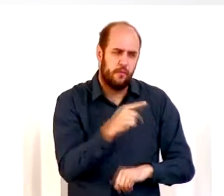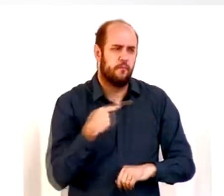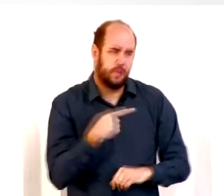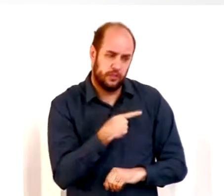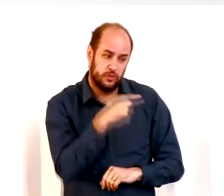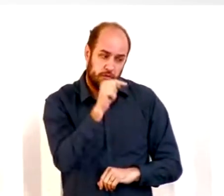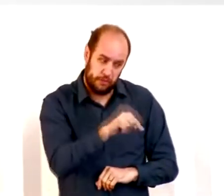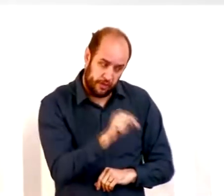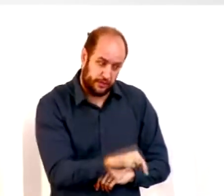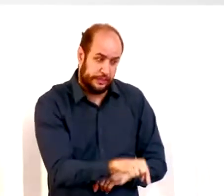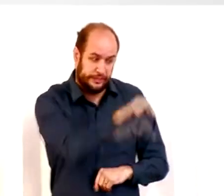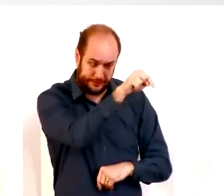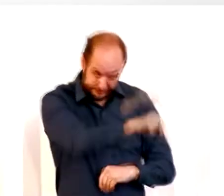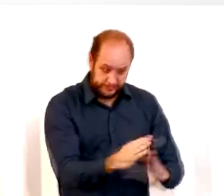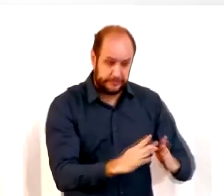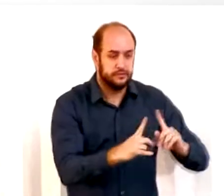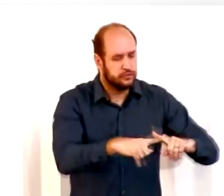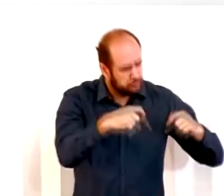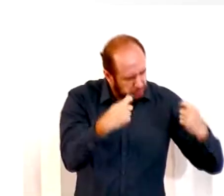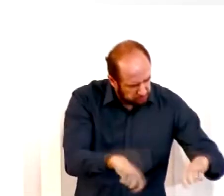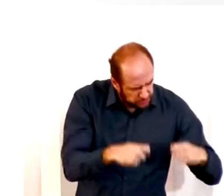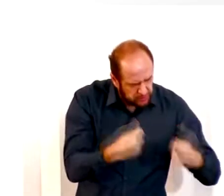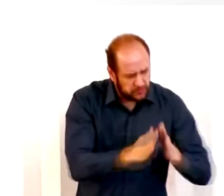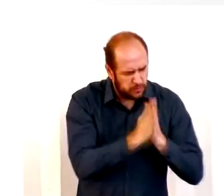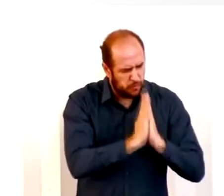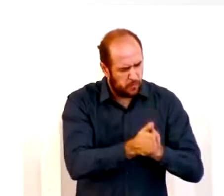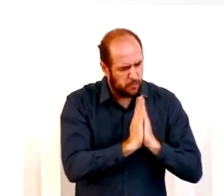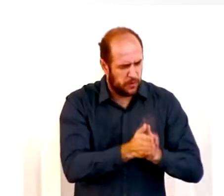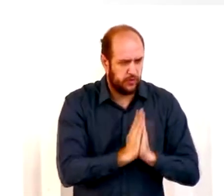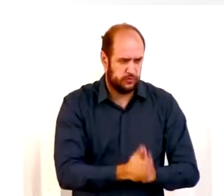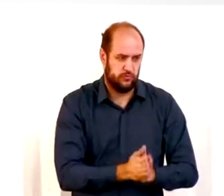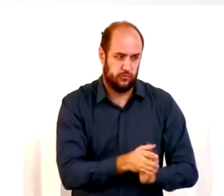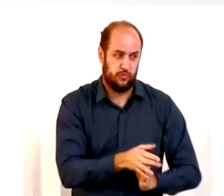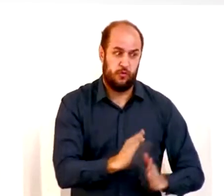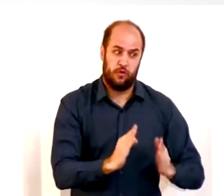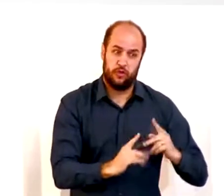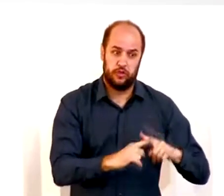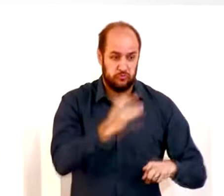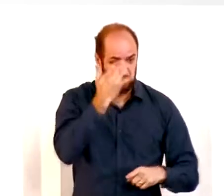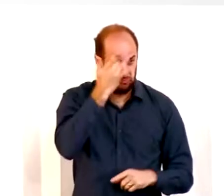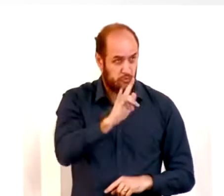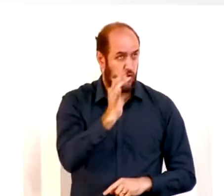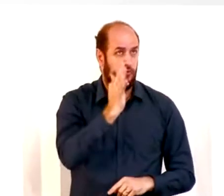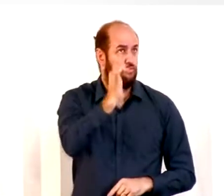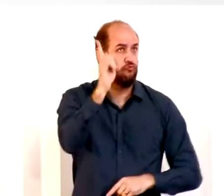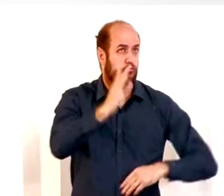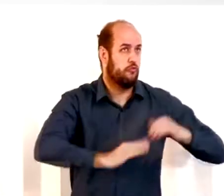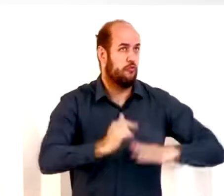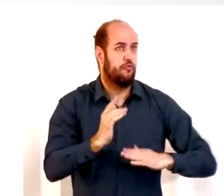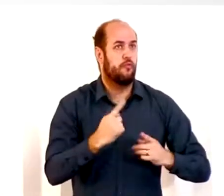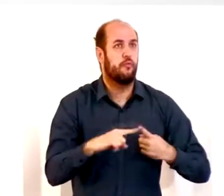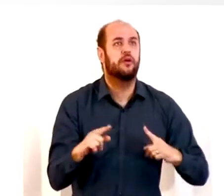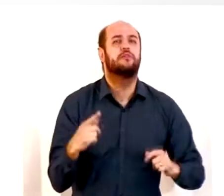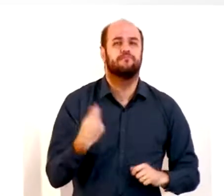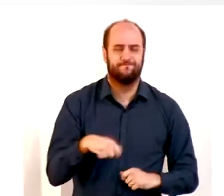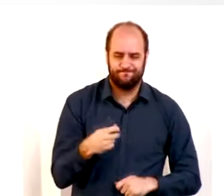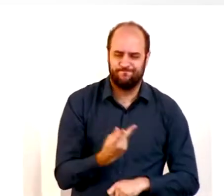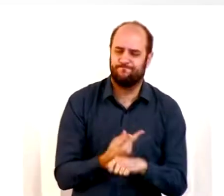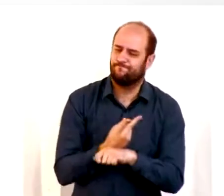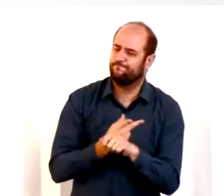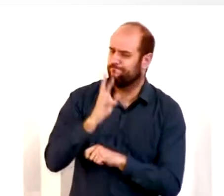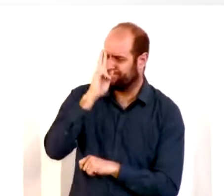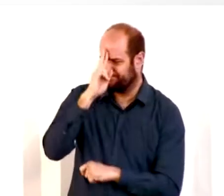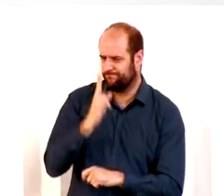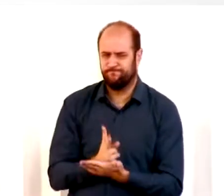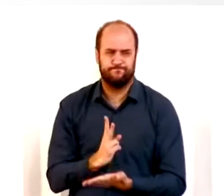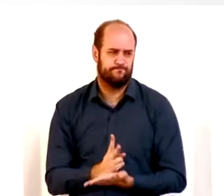Éfeso, essa igreja tem de ser uma igreja de oração. Ela não sabe o que Deus vai fazer, mas ela precisa buscar o Senhor